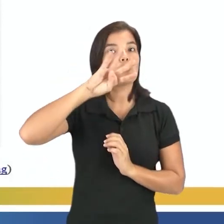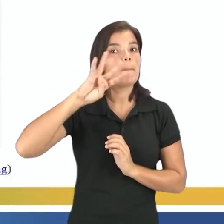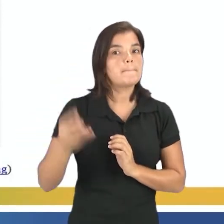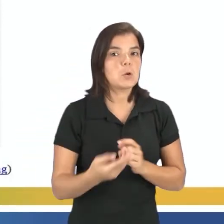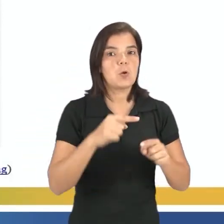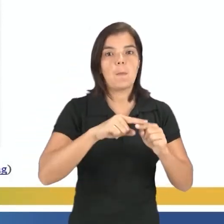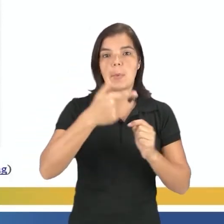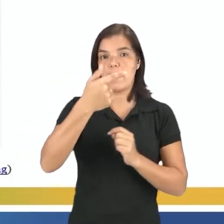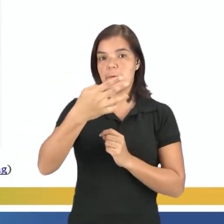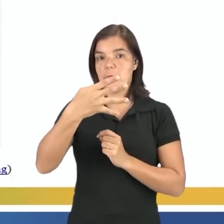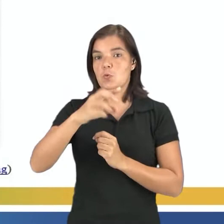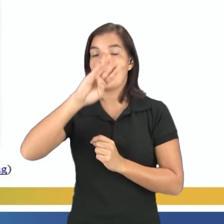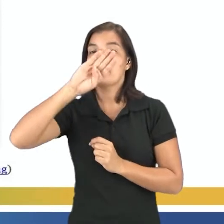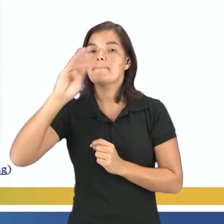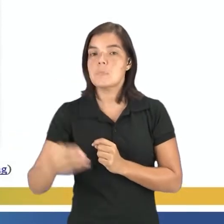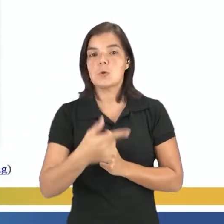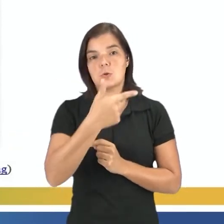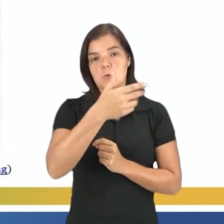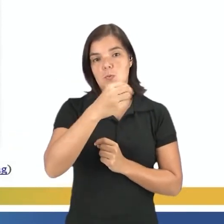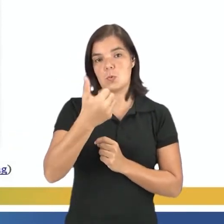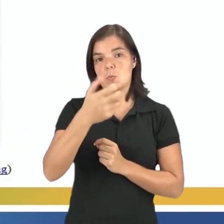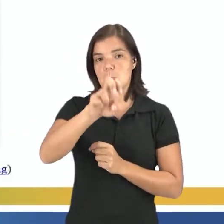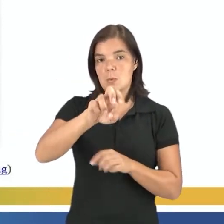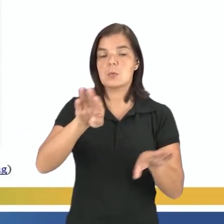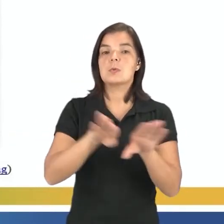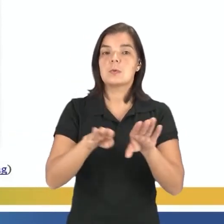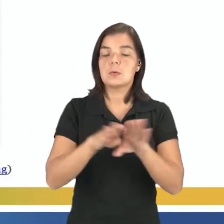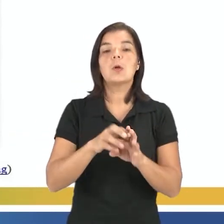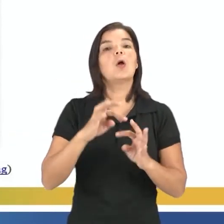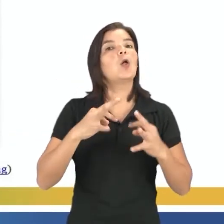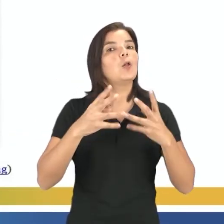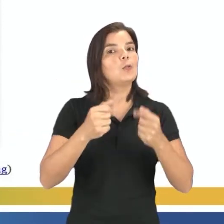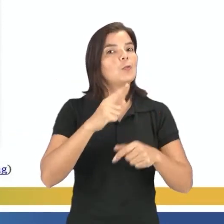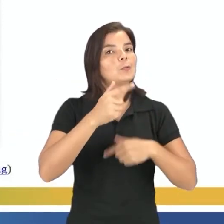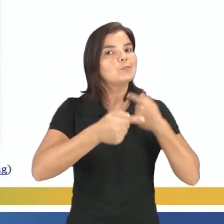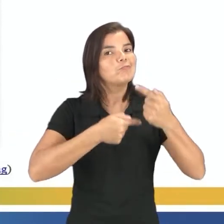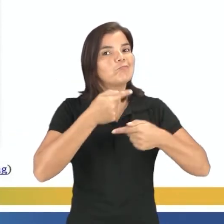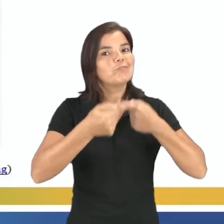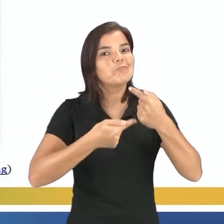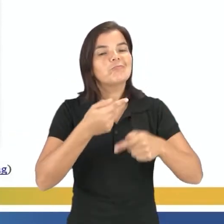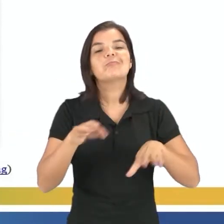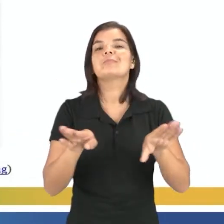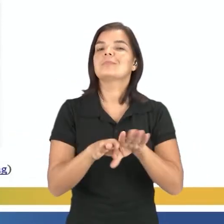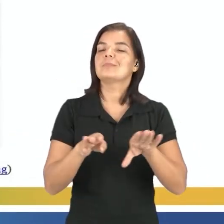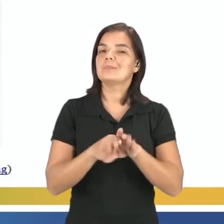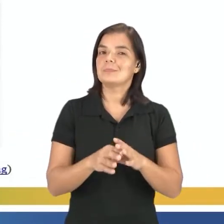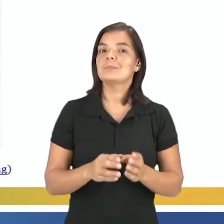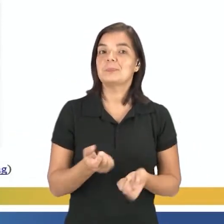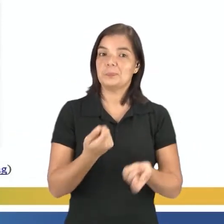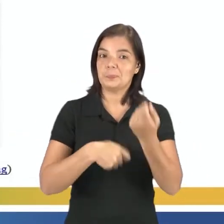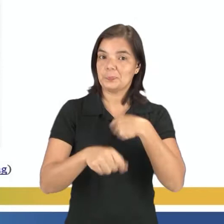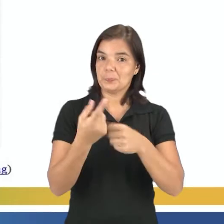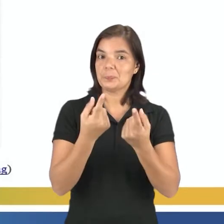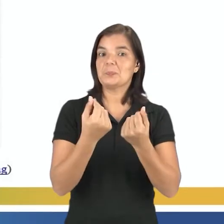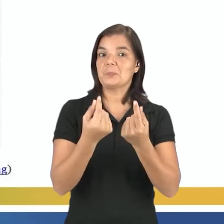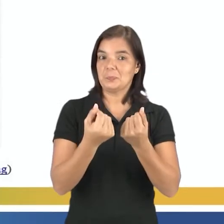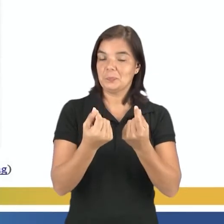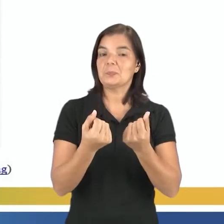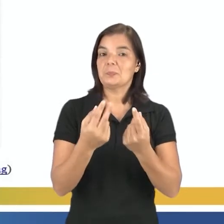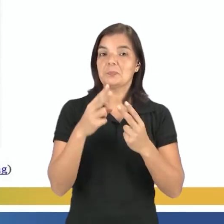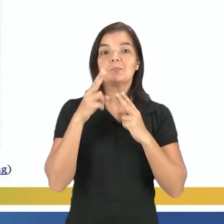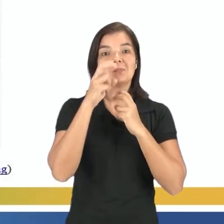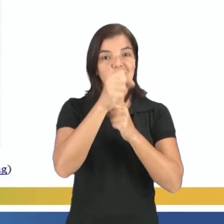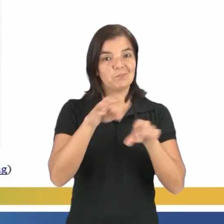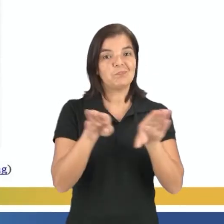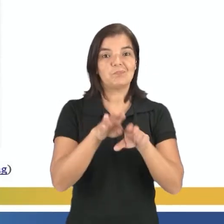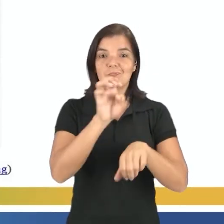para 24 bilhões e meio em 2015. Então, isso tudo gera, né, uma economia muito forte num